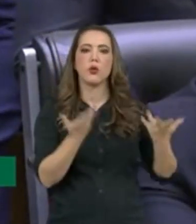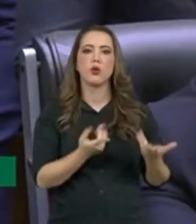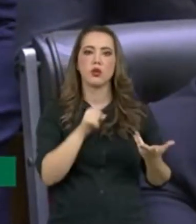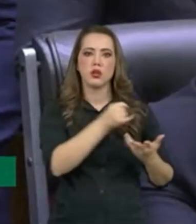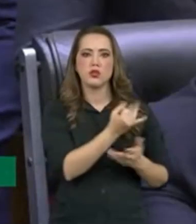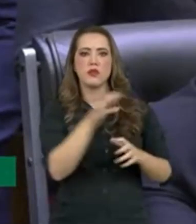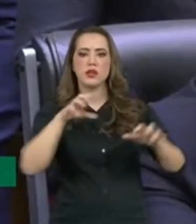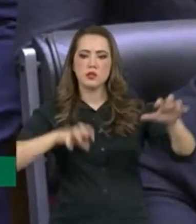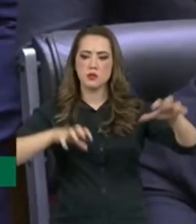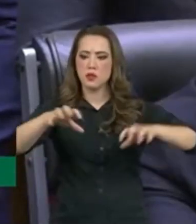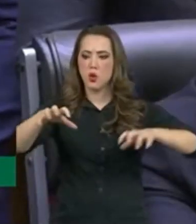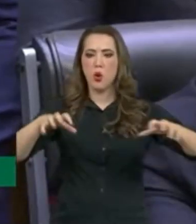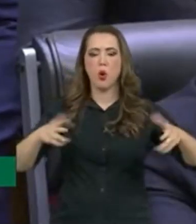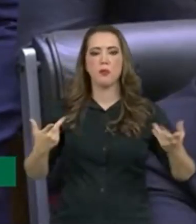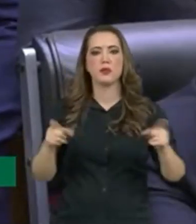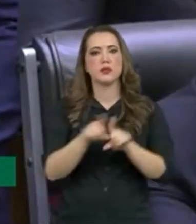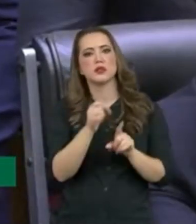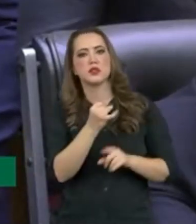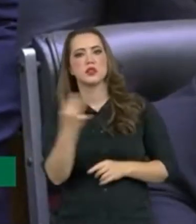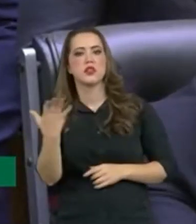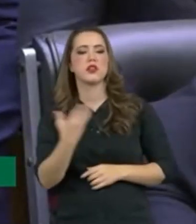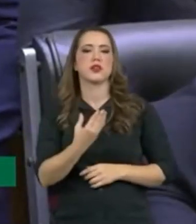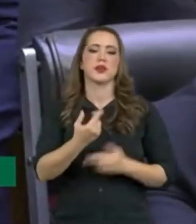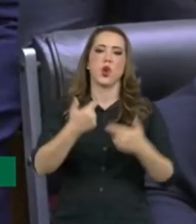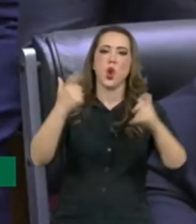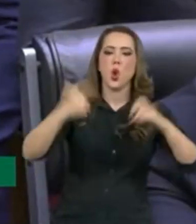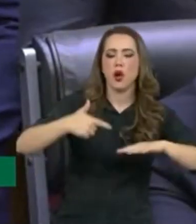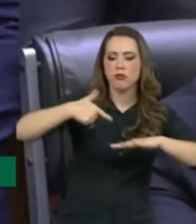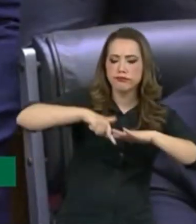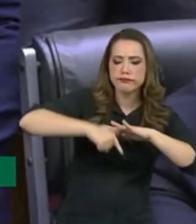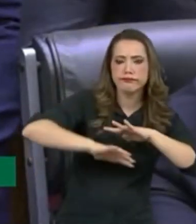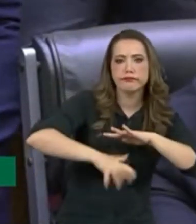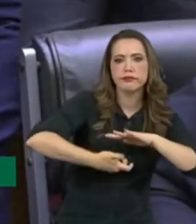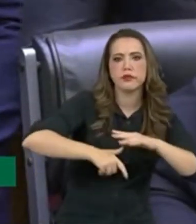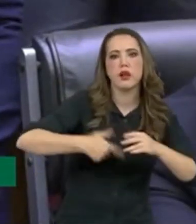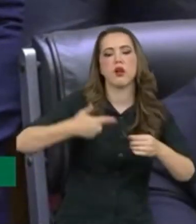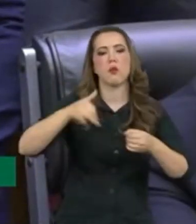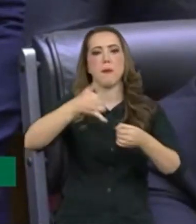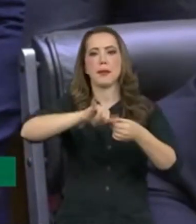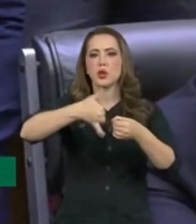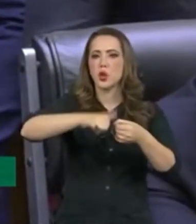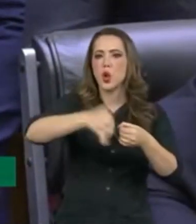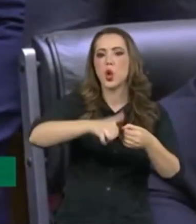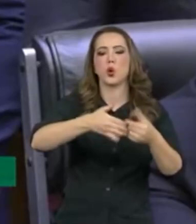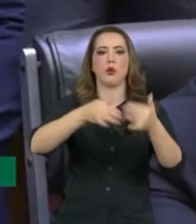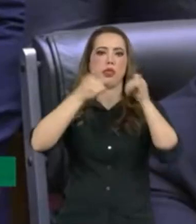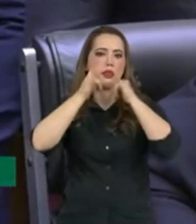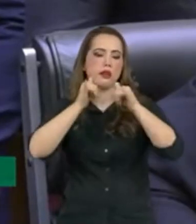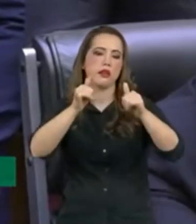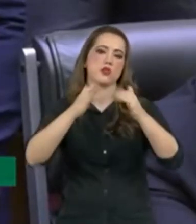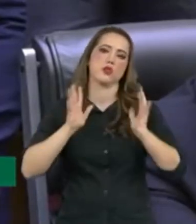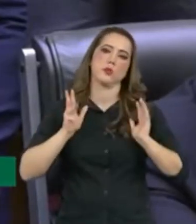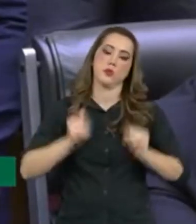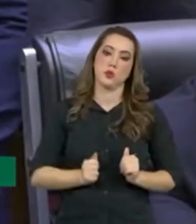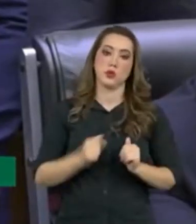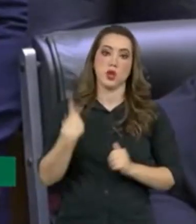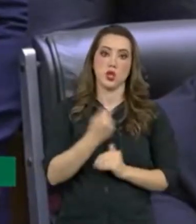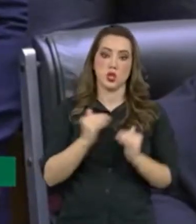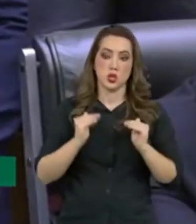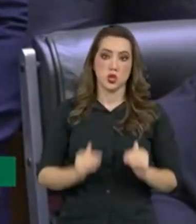grandes aquíferos, jazidas de minérios, petróleo e fonte de energia limpa. Com soberania